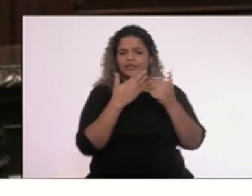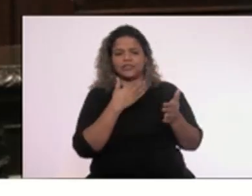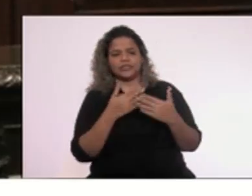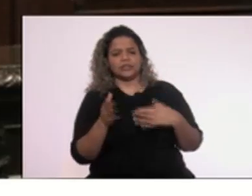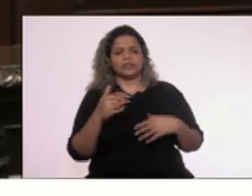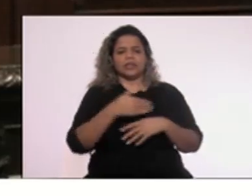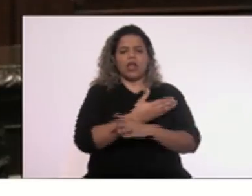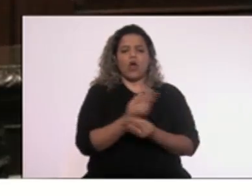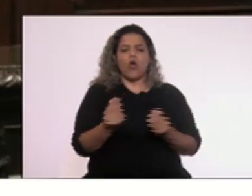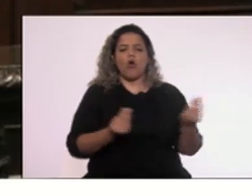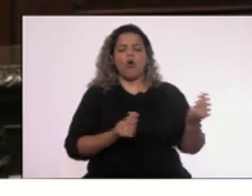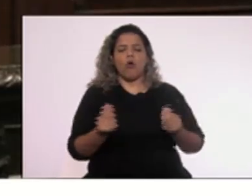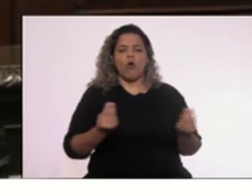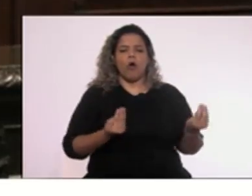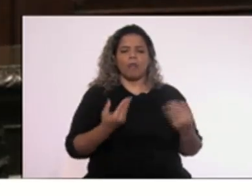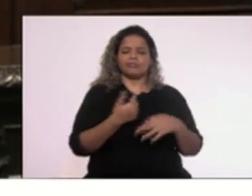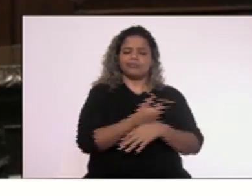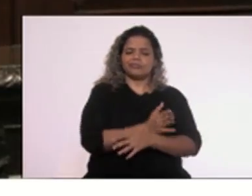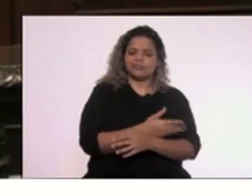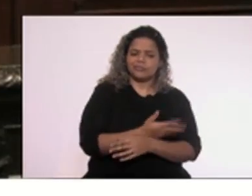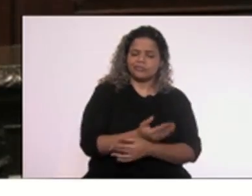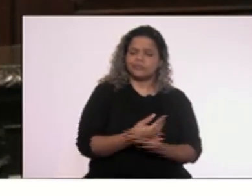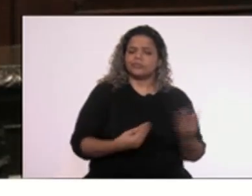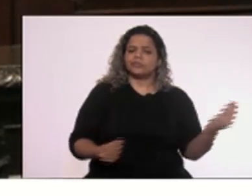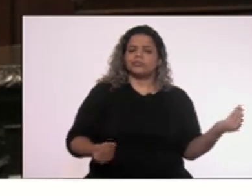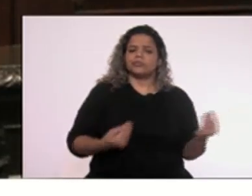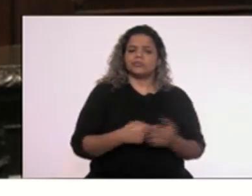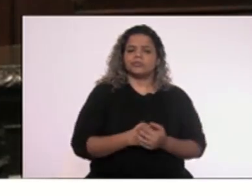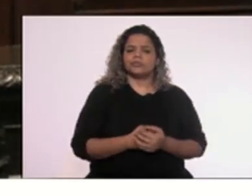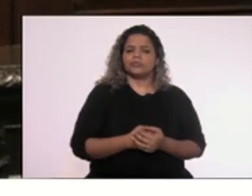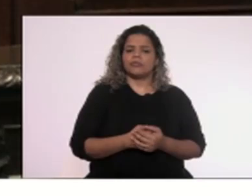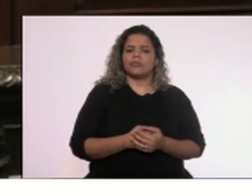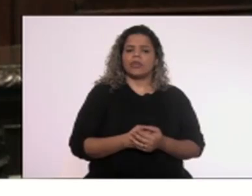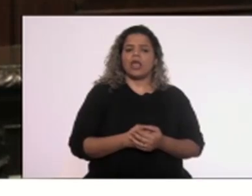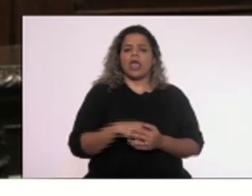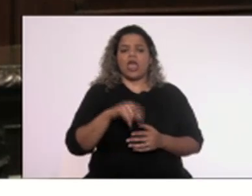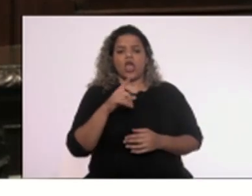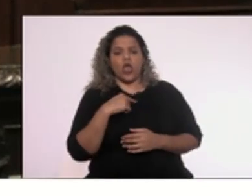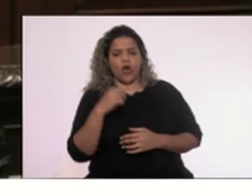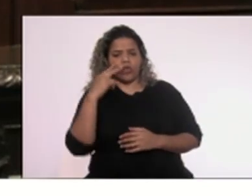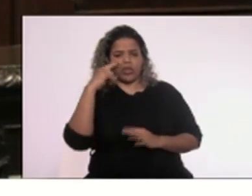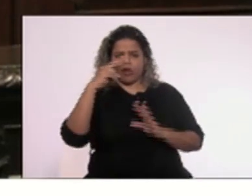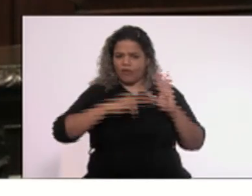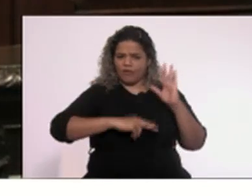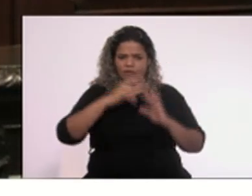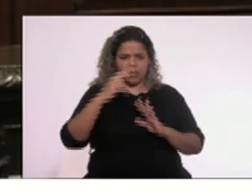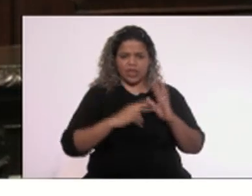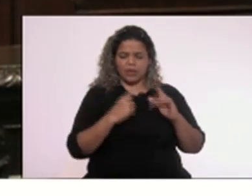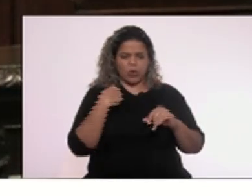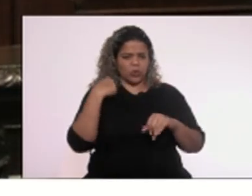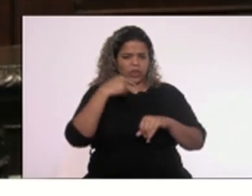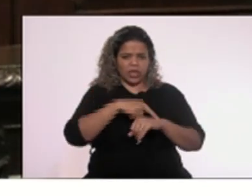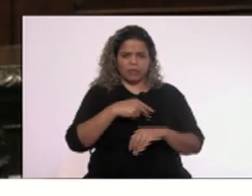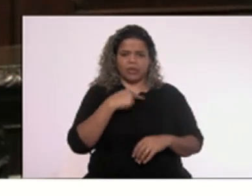um astronauta perdido na esplanada dos ministérios. Portanto, faço aqui eco, não vou lê-la porque meu tempo não permitirá, há um outro orador